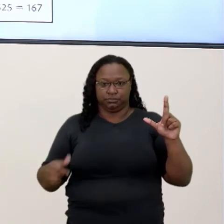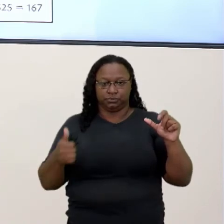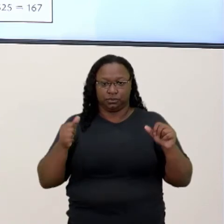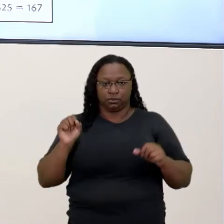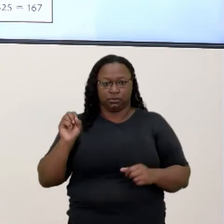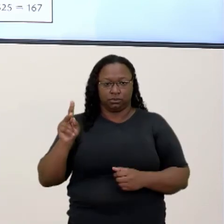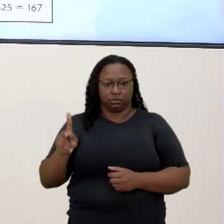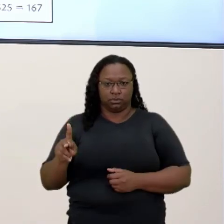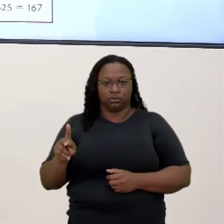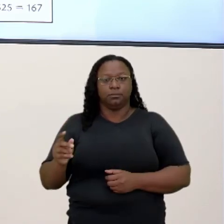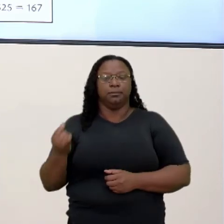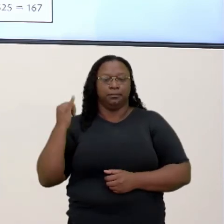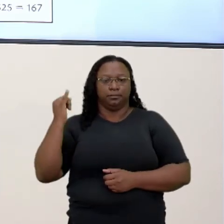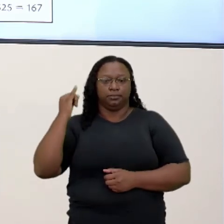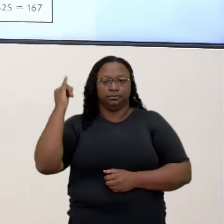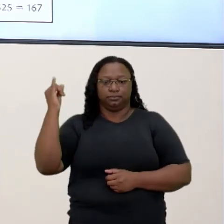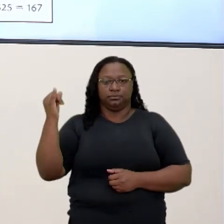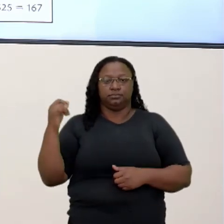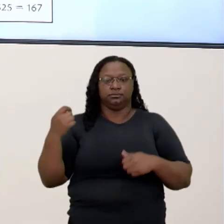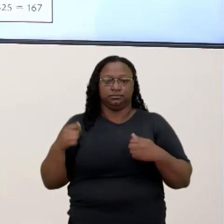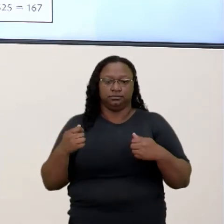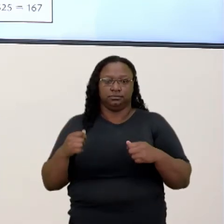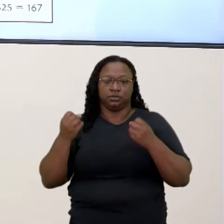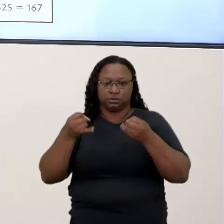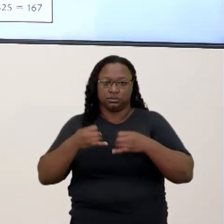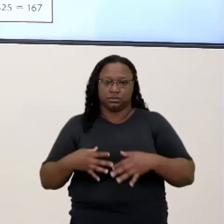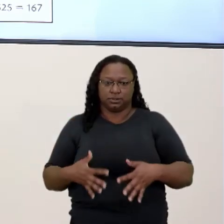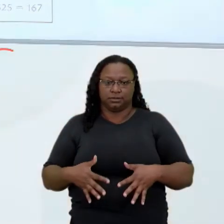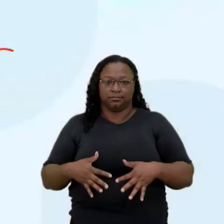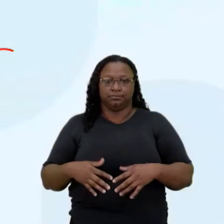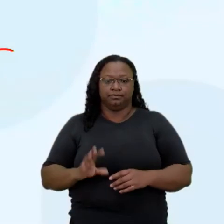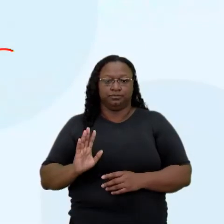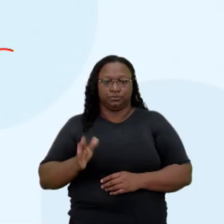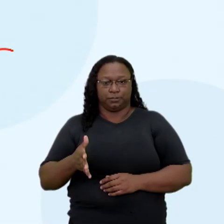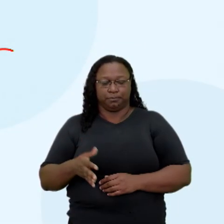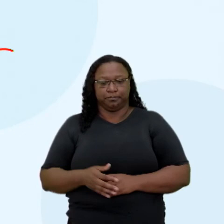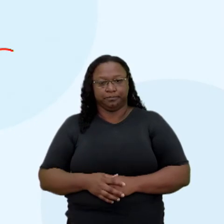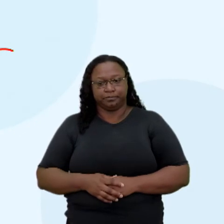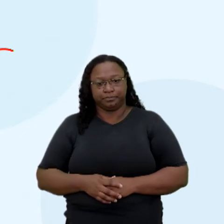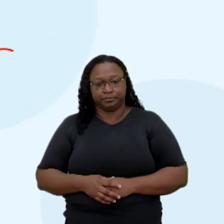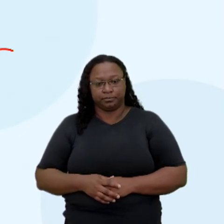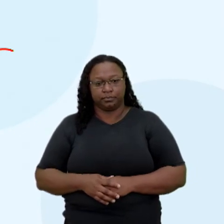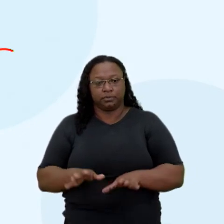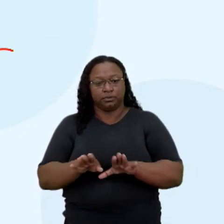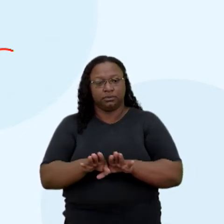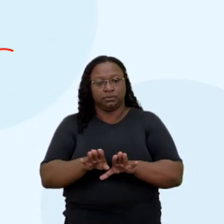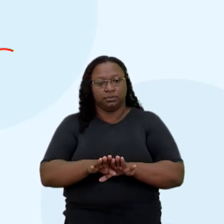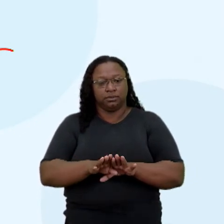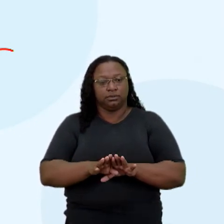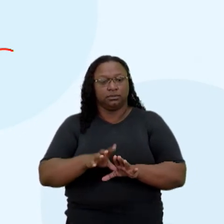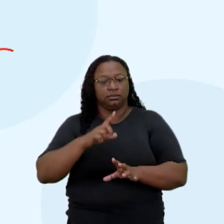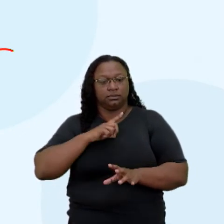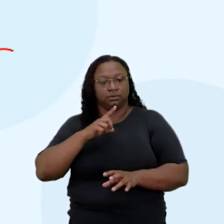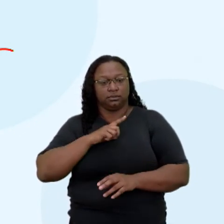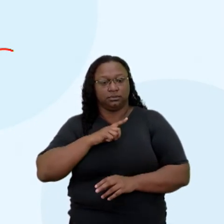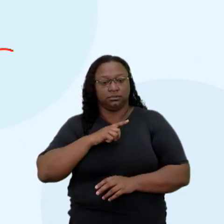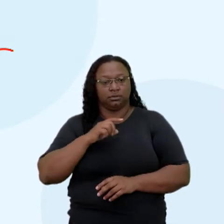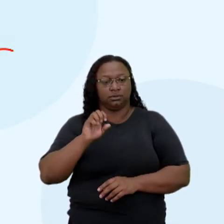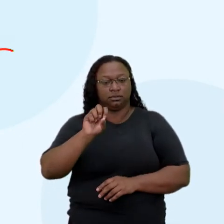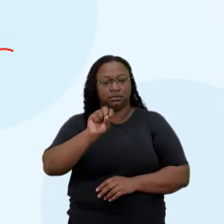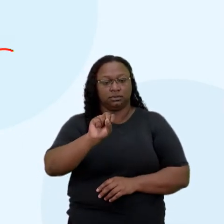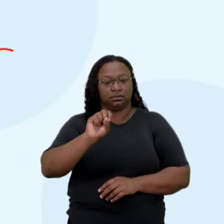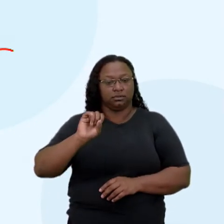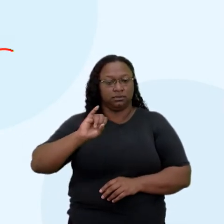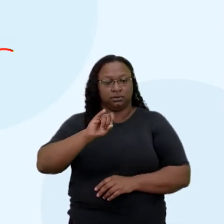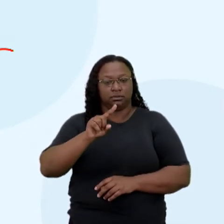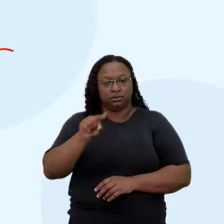Então, são coisas muito importantes, a gente vai falar um pouquinho sobre isso daqui a pouco, tá ok? E ainda temos o valor de y vezes o y, tá ok? E aí o